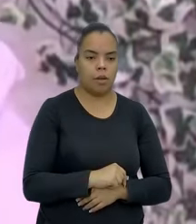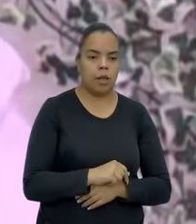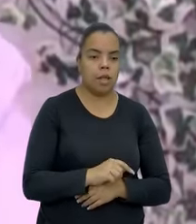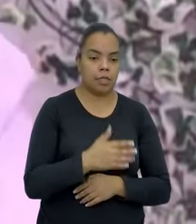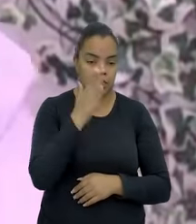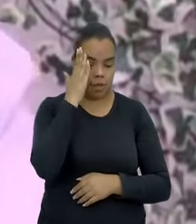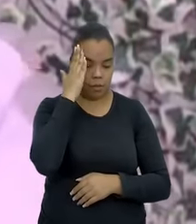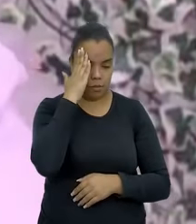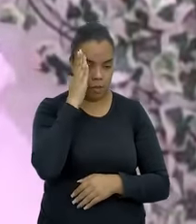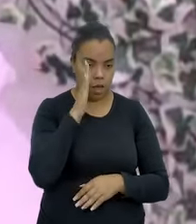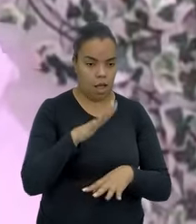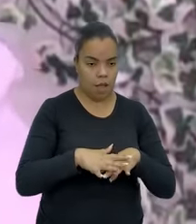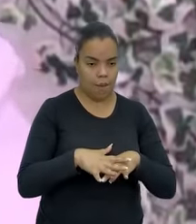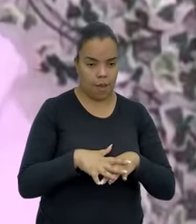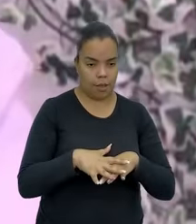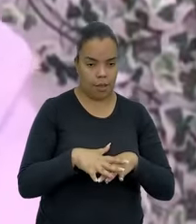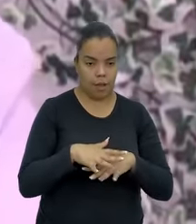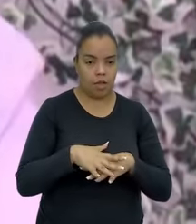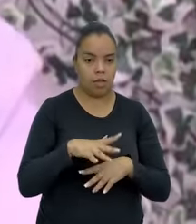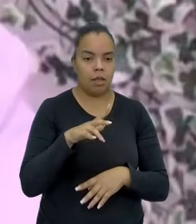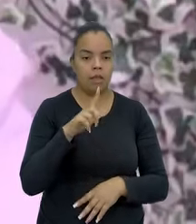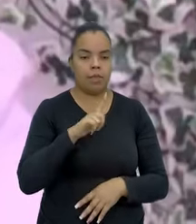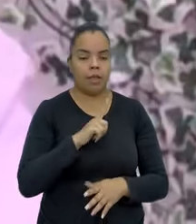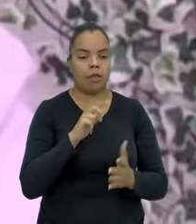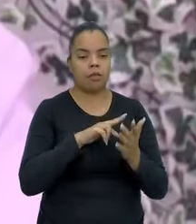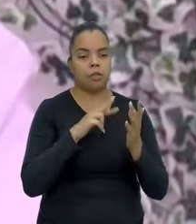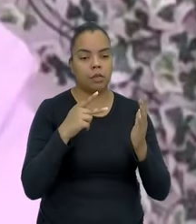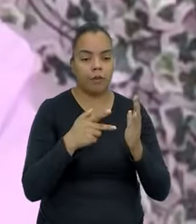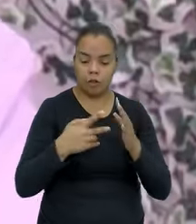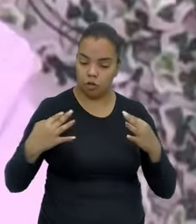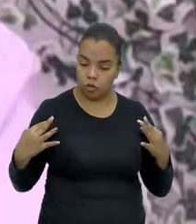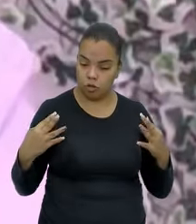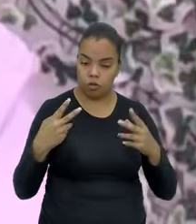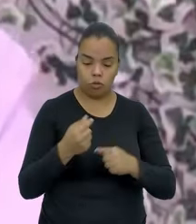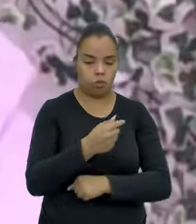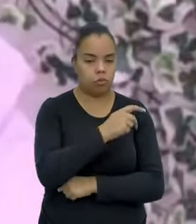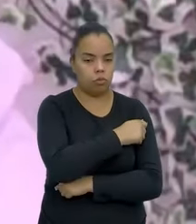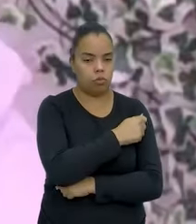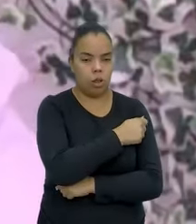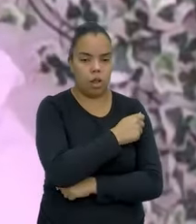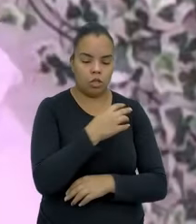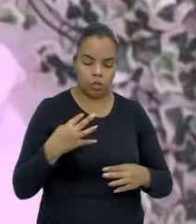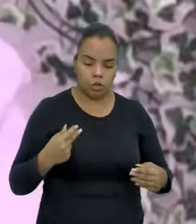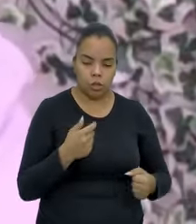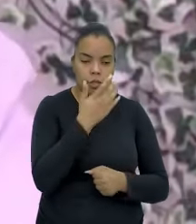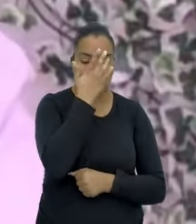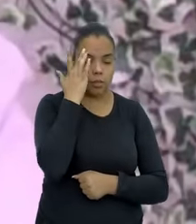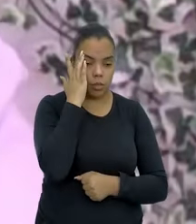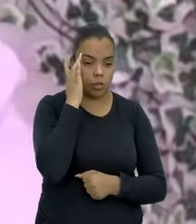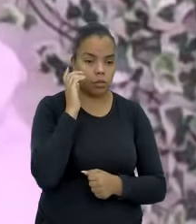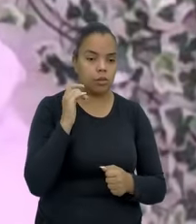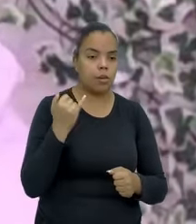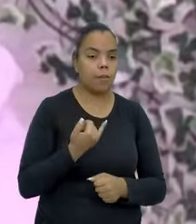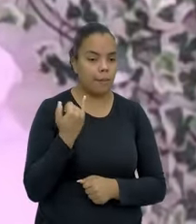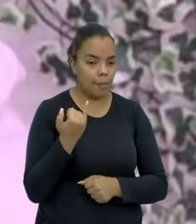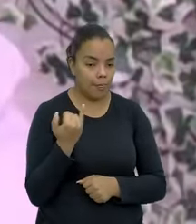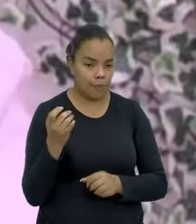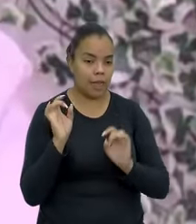que a matemática ela tem sem um significado na vida de todos os estudantes de todas as pessoas Principalmente